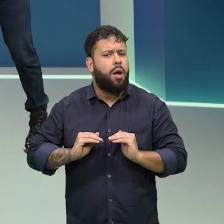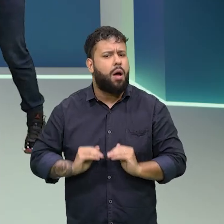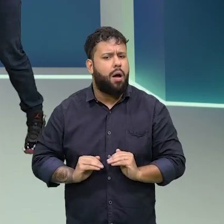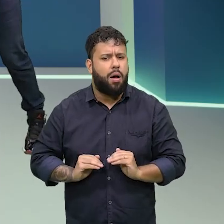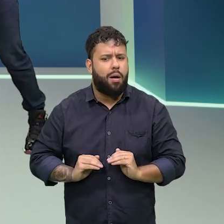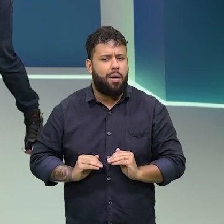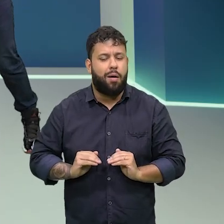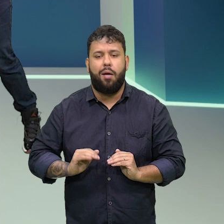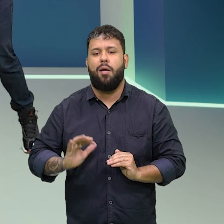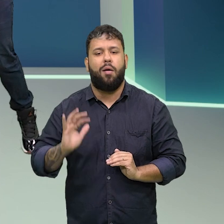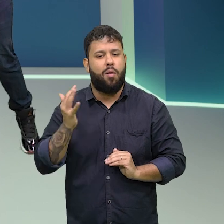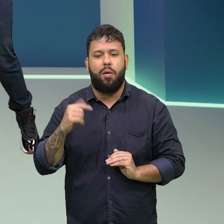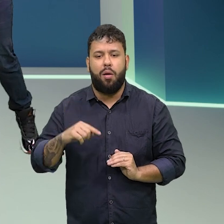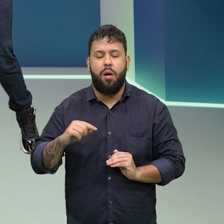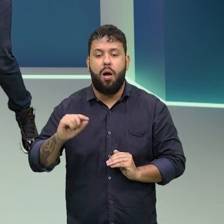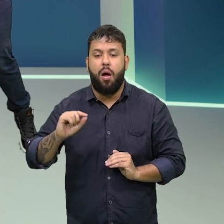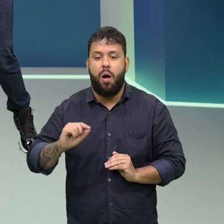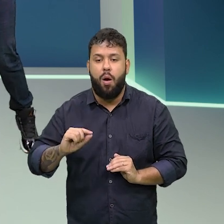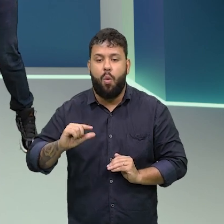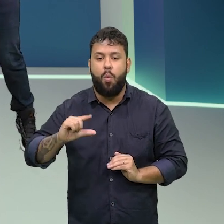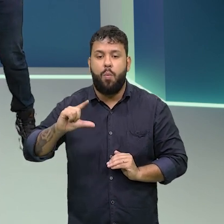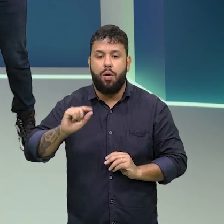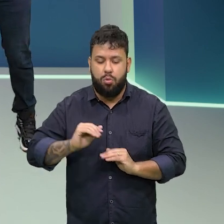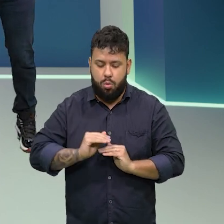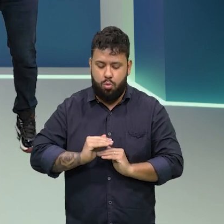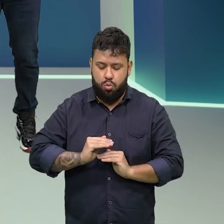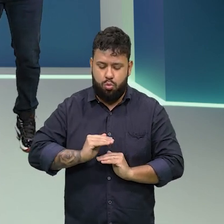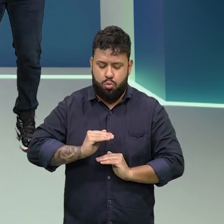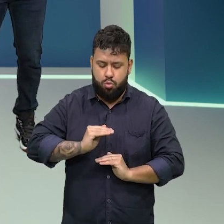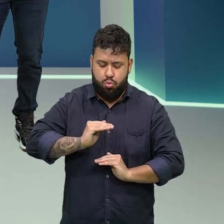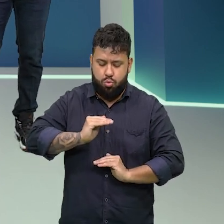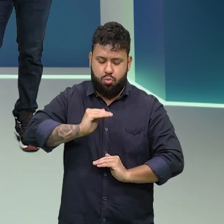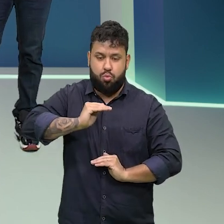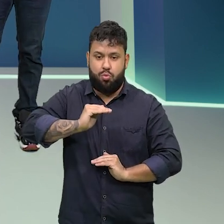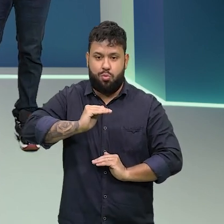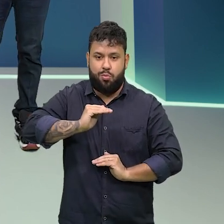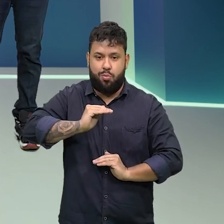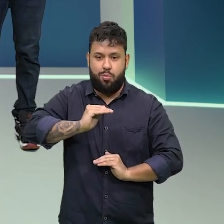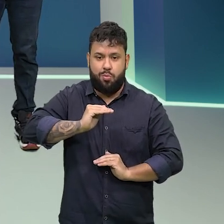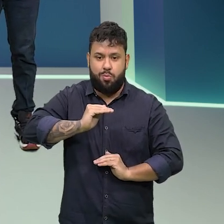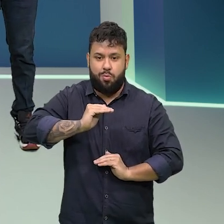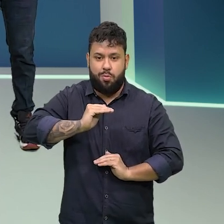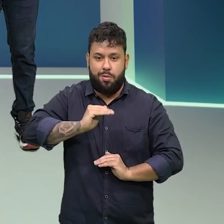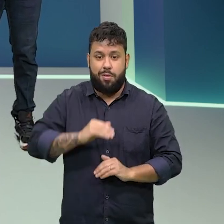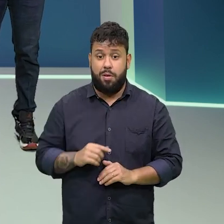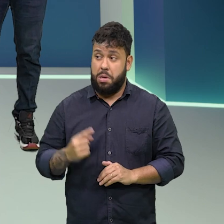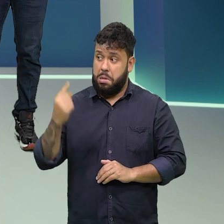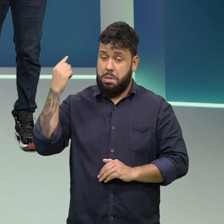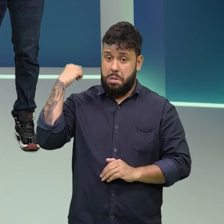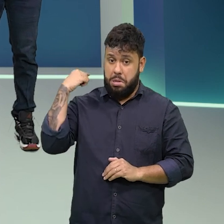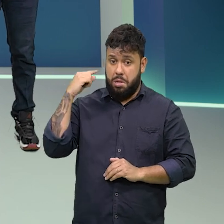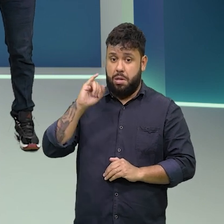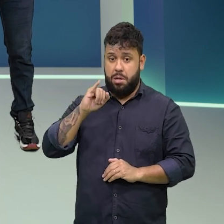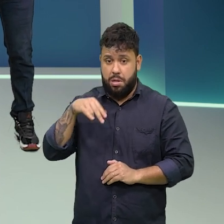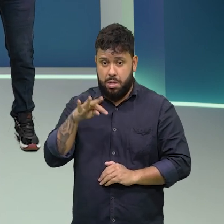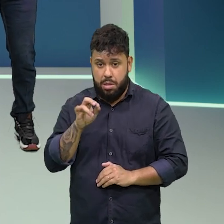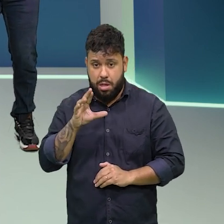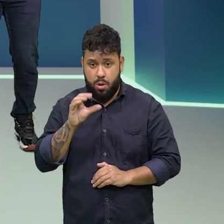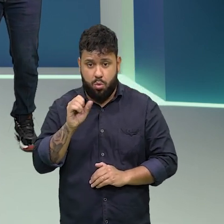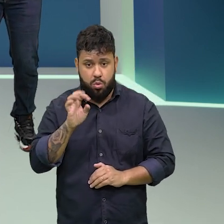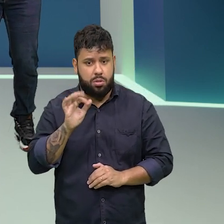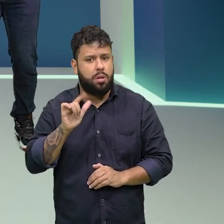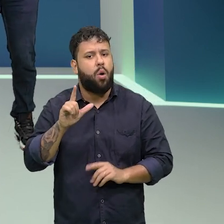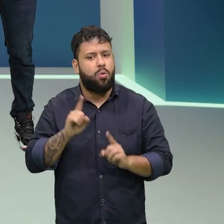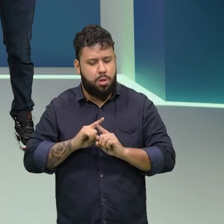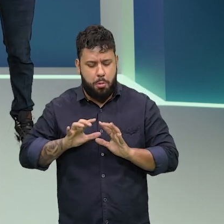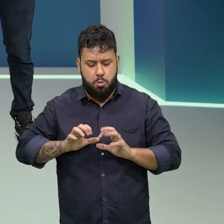Aumentando dessa forma o espaço da caixa. O músculo intercostal também contrai, só que